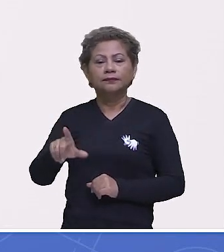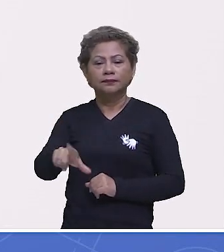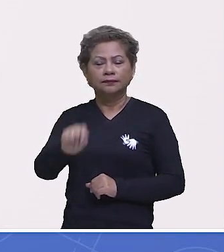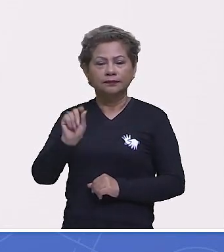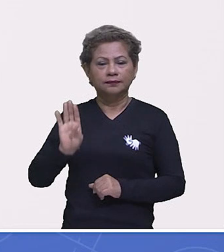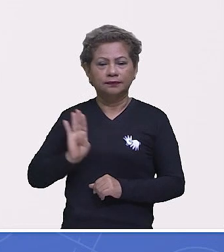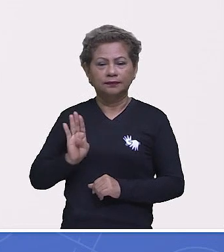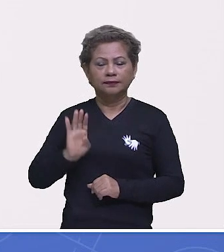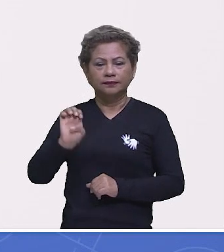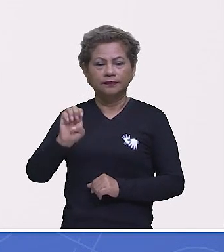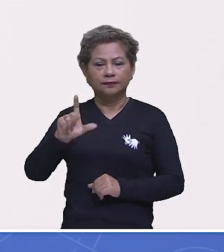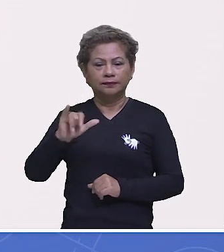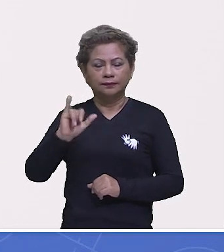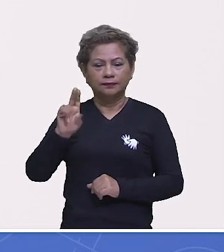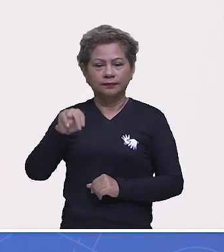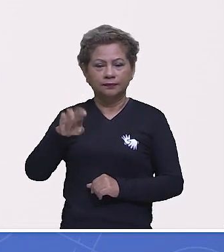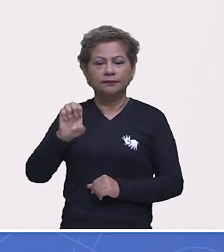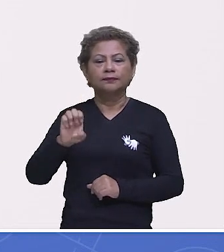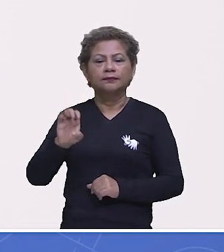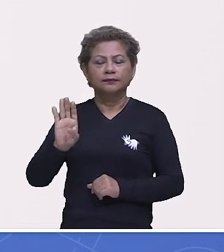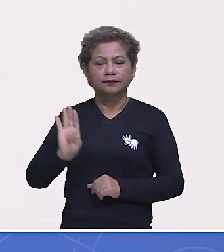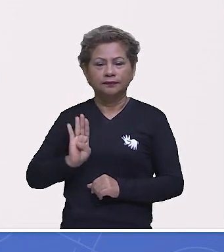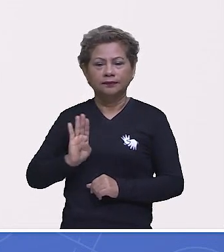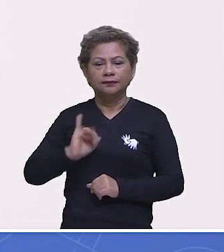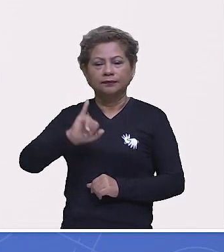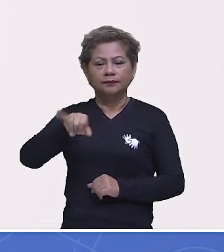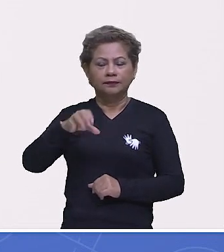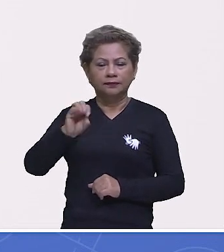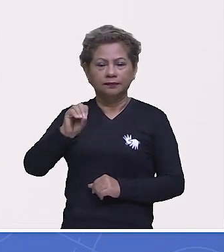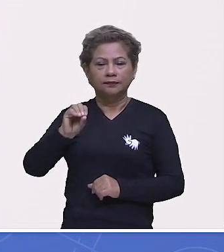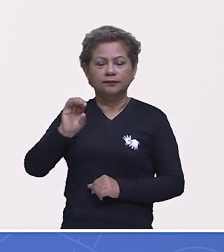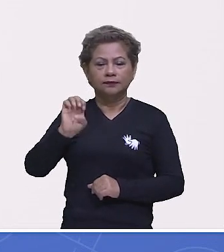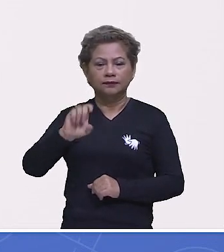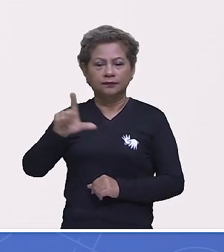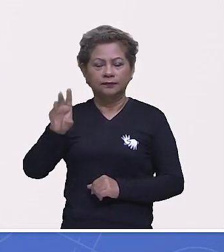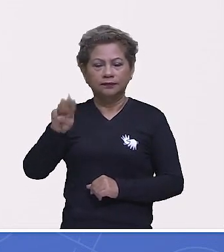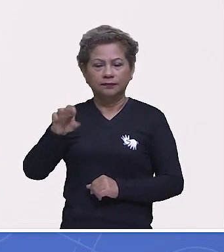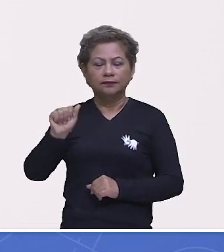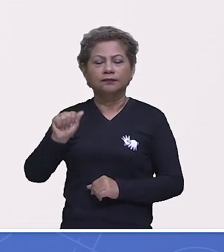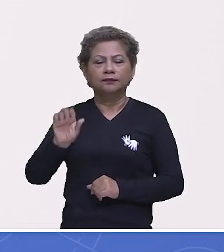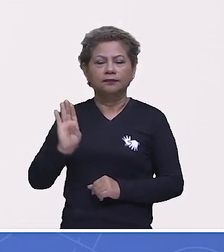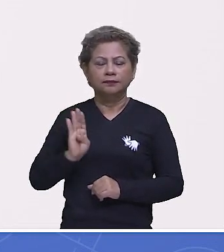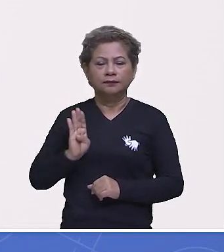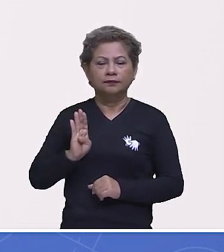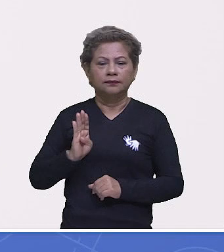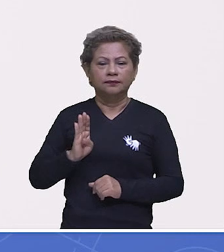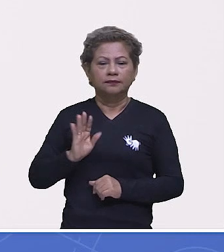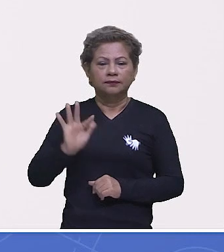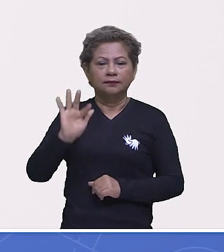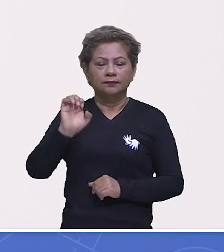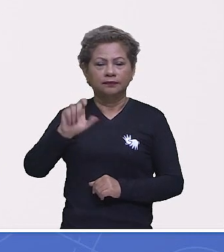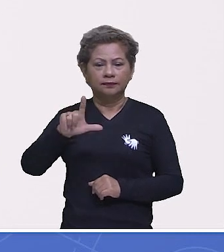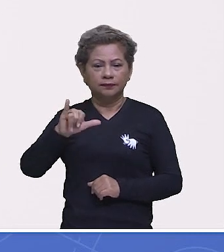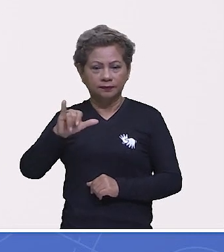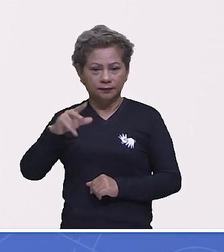Eline, letra B. Joelma, letra B. Felipe, letra B também.